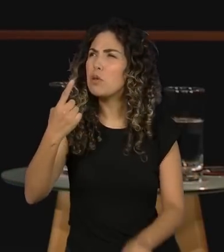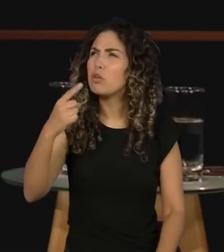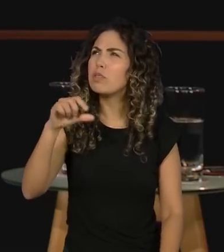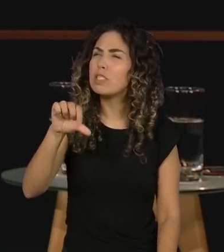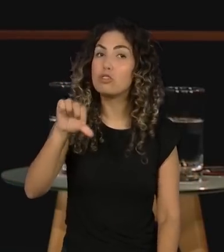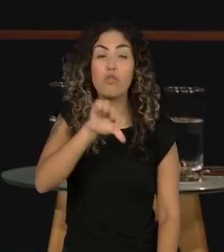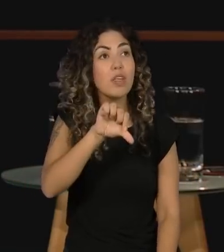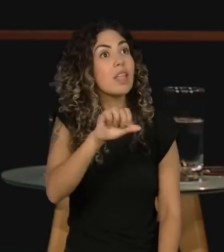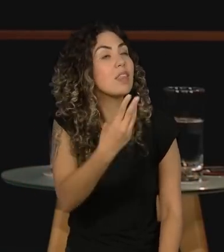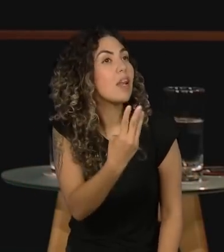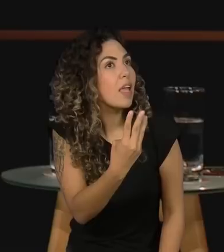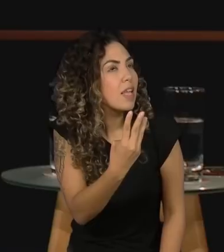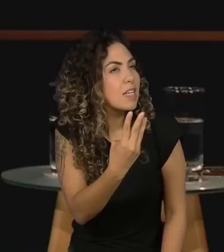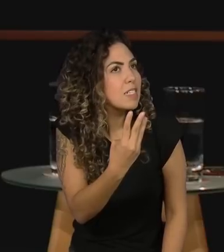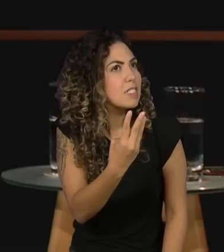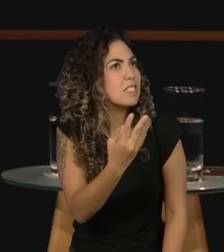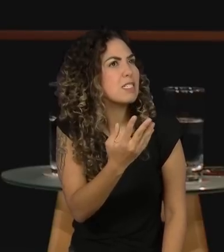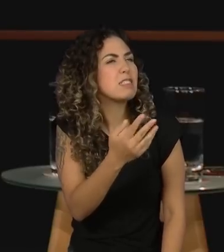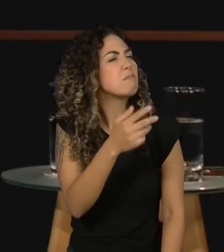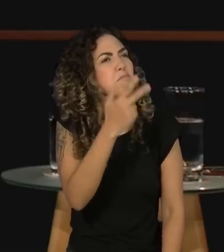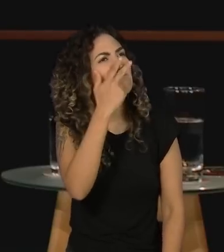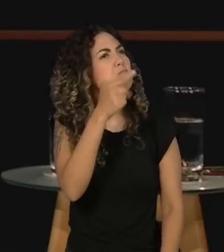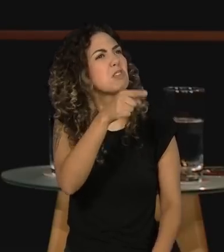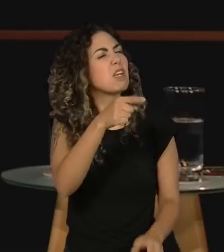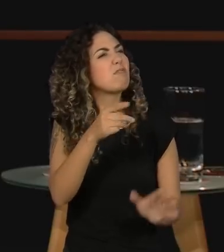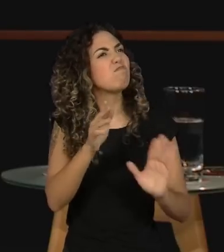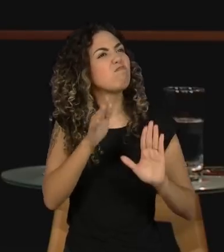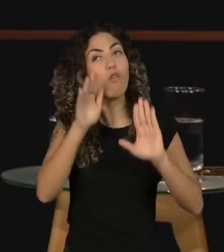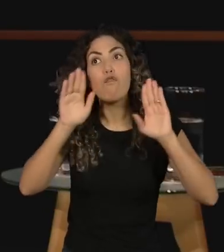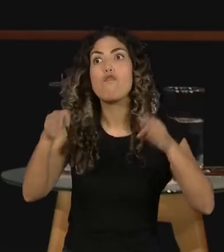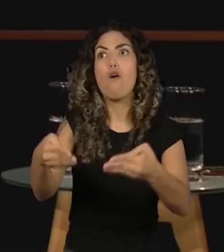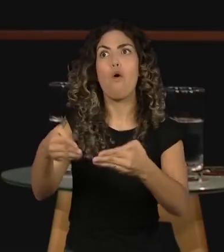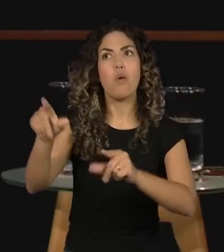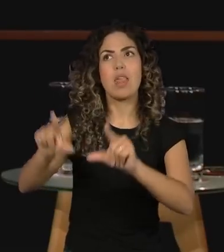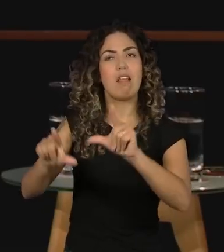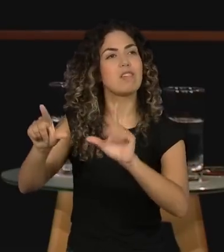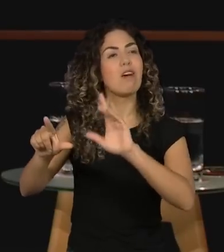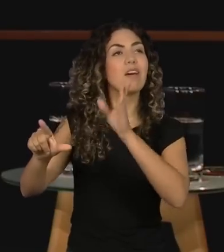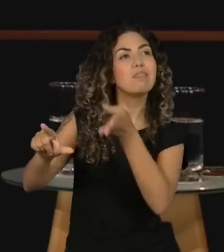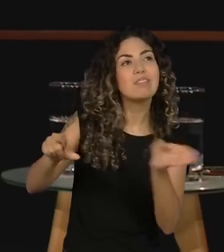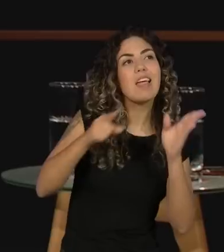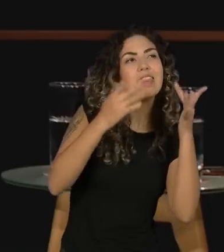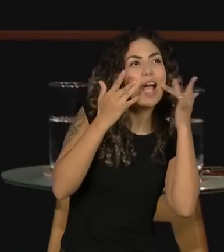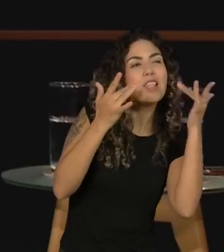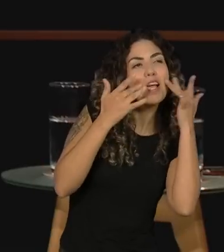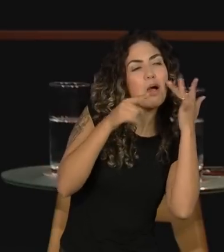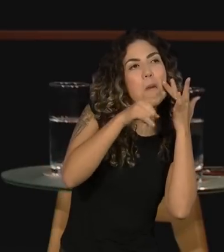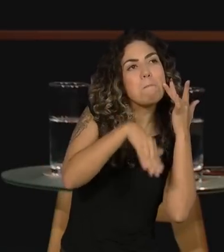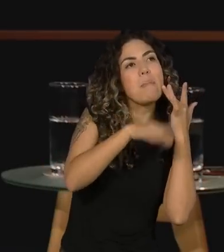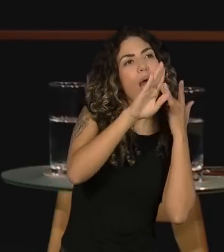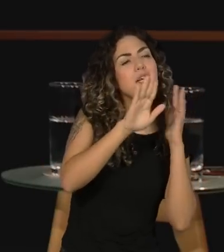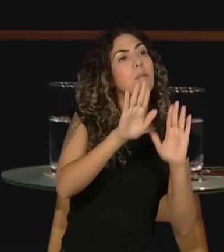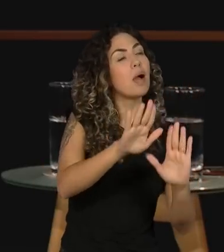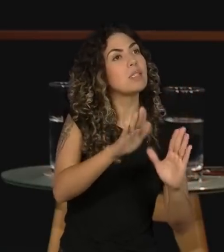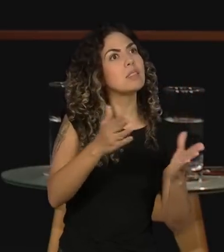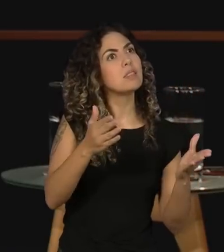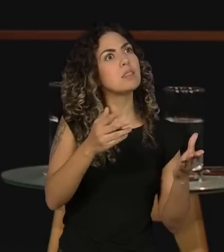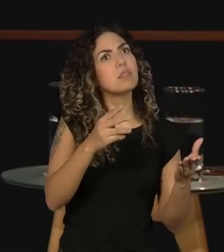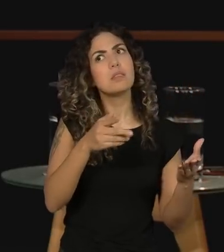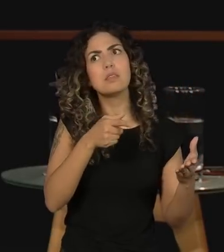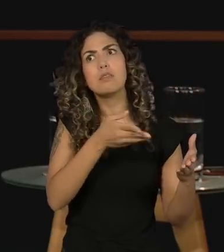1993. Parece que a TV não era o seu foco, né? Mas como é que você encarou e encara até hoje essa interpretação